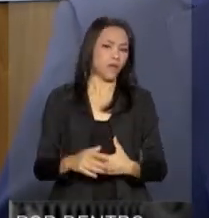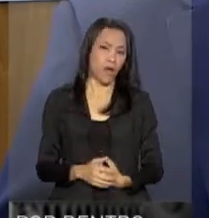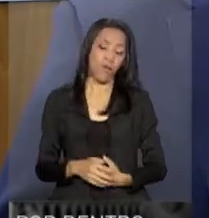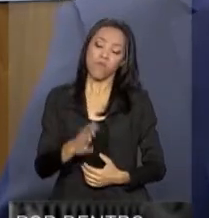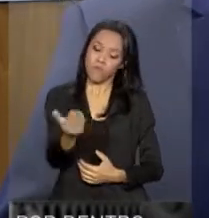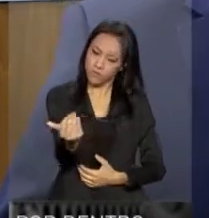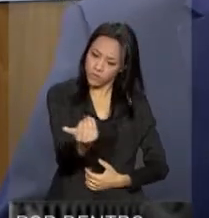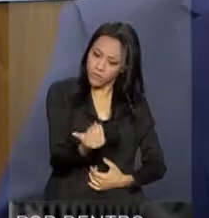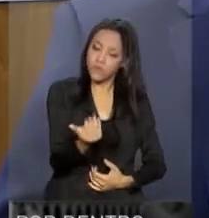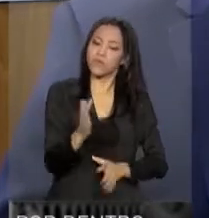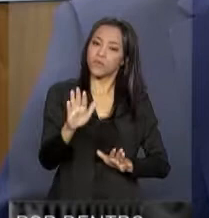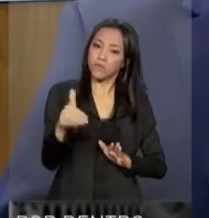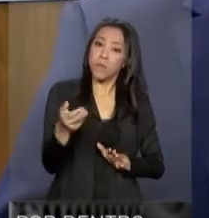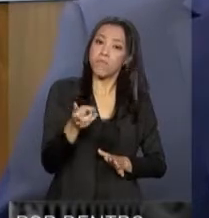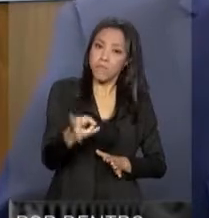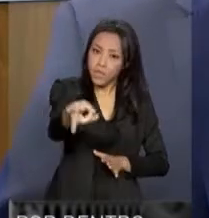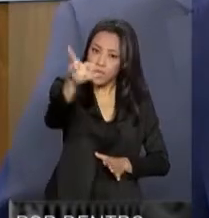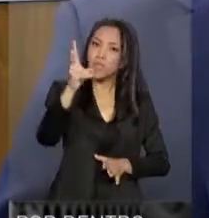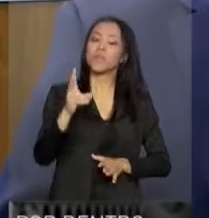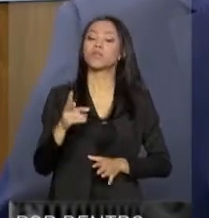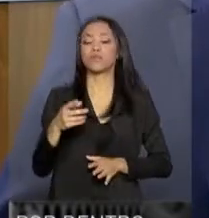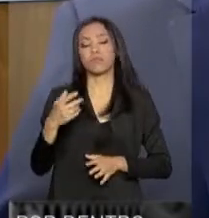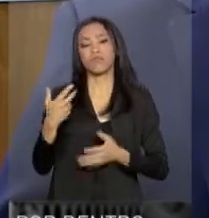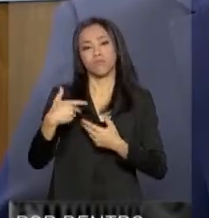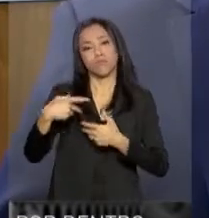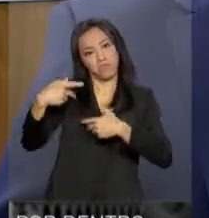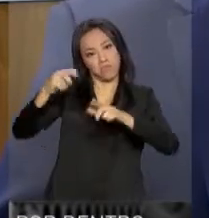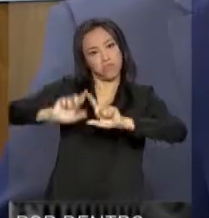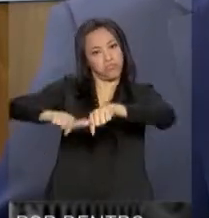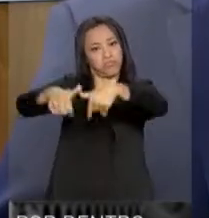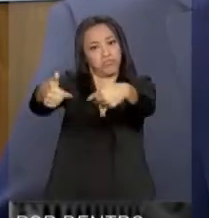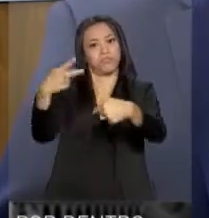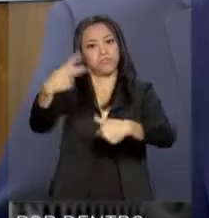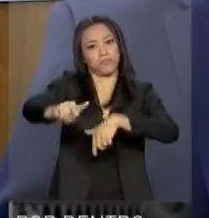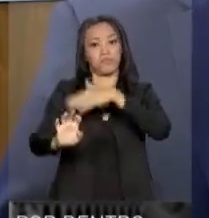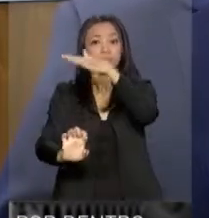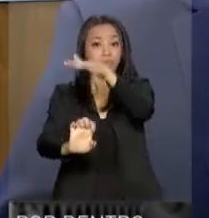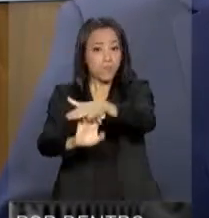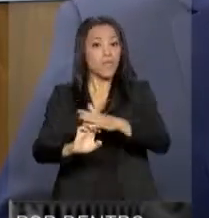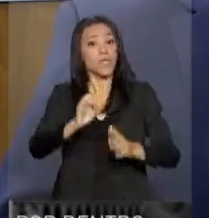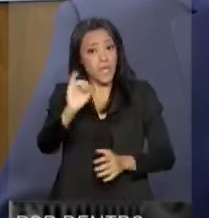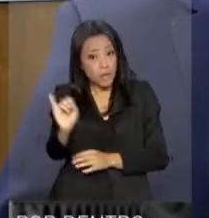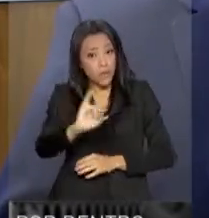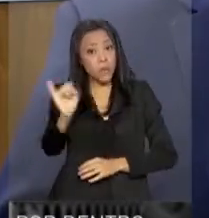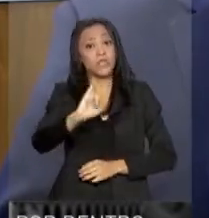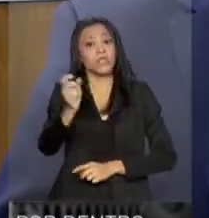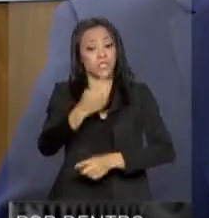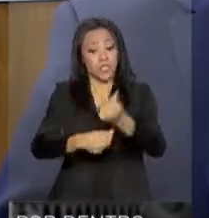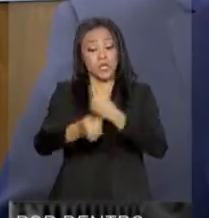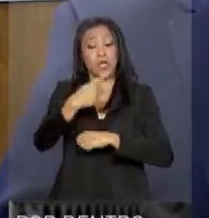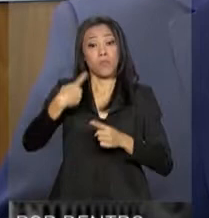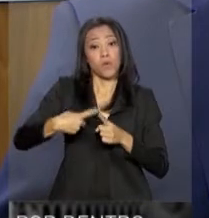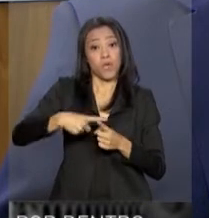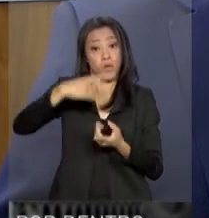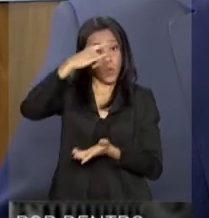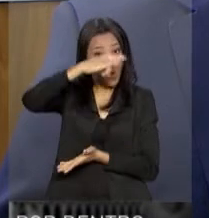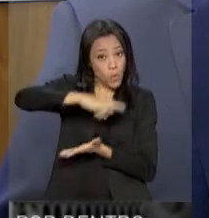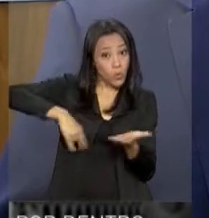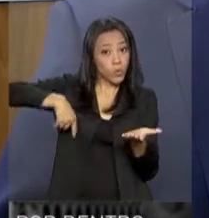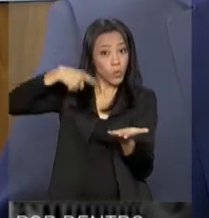e mantê los no mercado que eu acho que isso é importante para economia então nós temos que tirar essa idéia de cruzar a cordilheira em si é uma forma